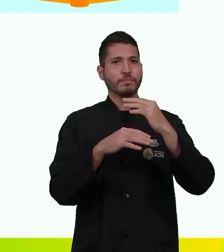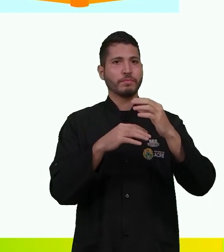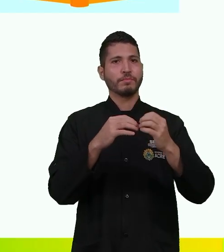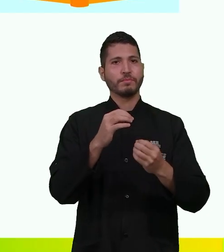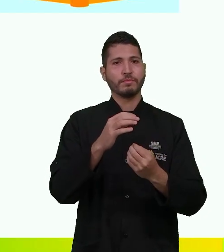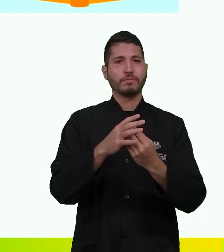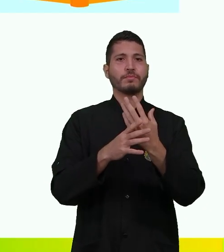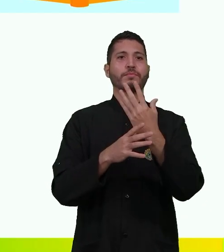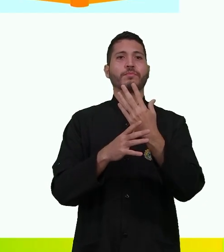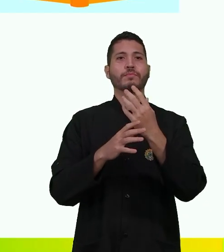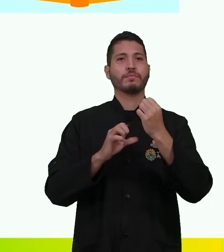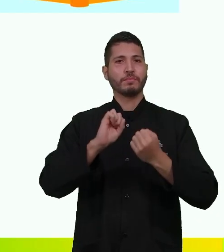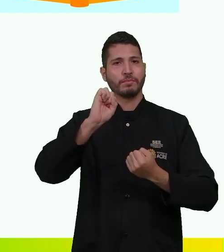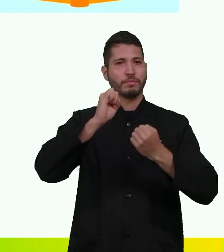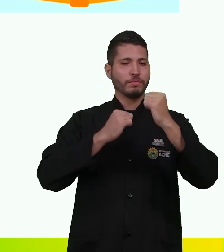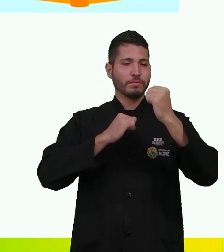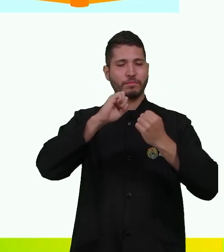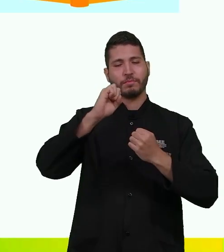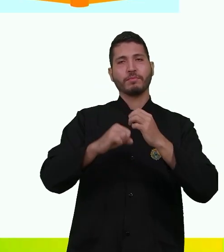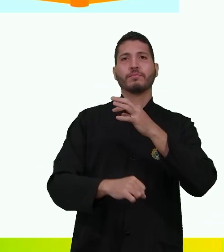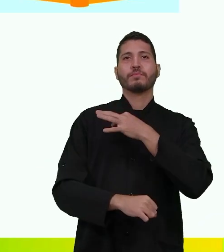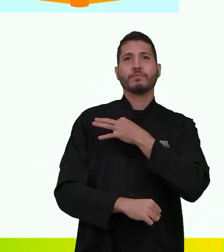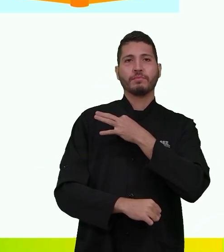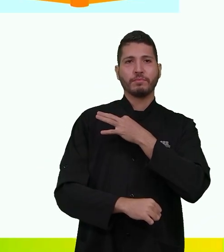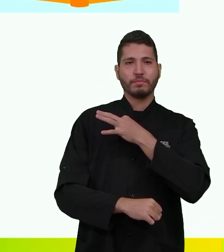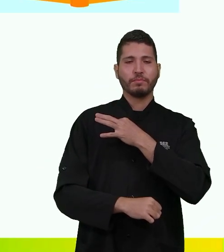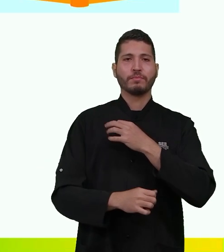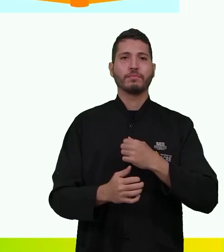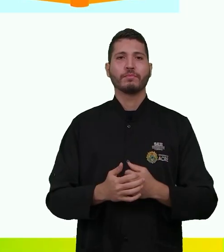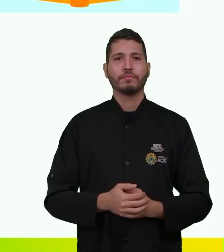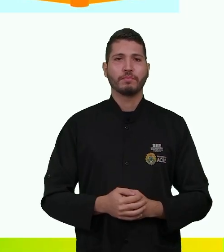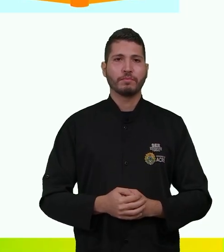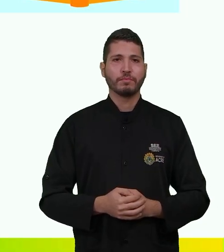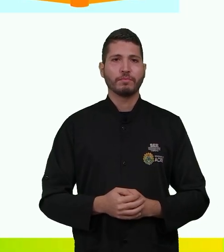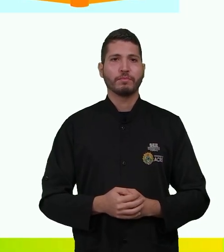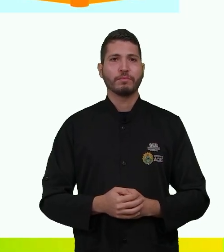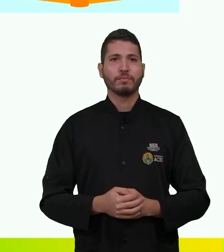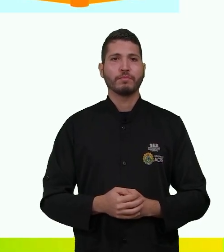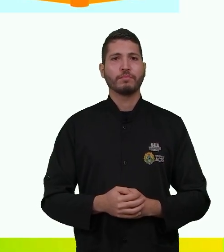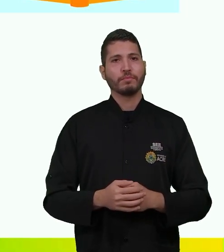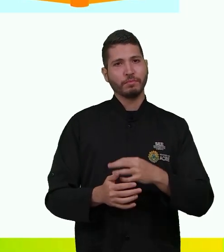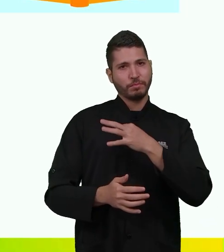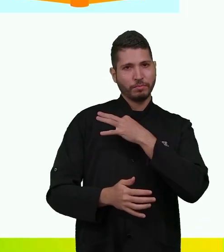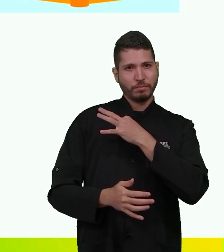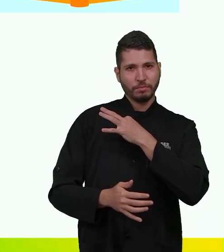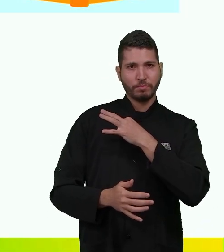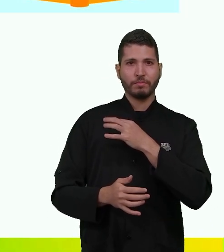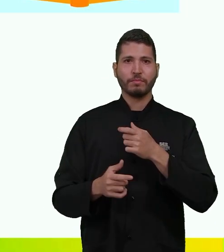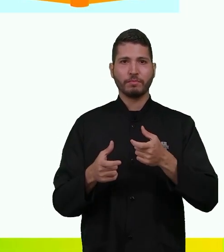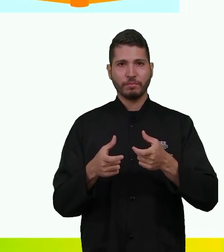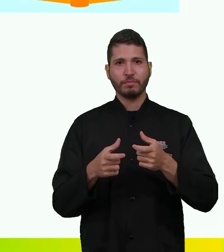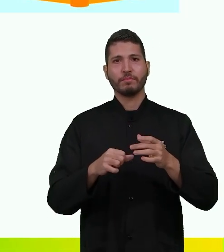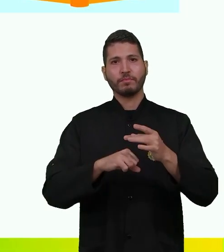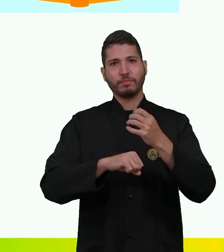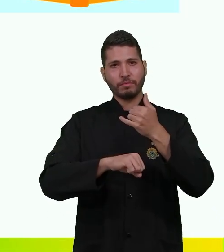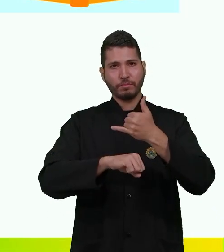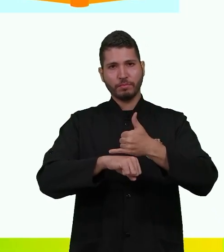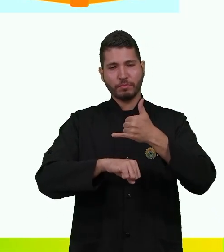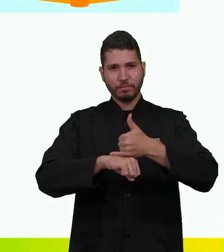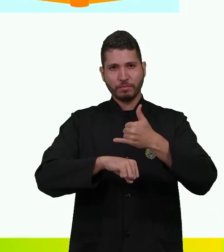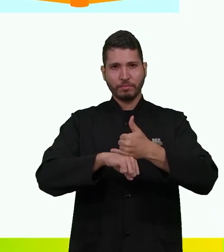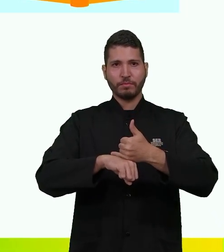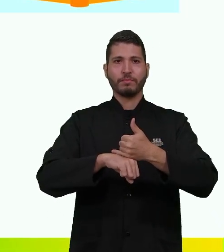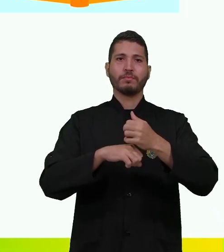indústria têxtil. Então, o têxtil e o carvão e ferro são consequências, não são causas. Nosso gabarito, eu